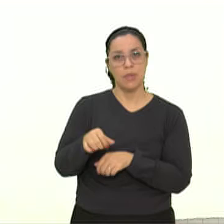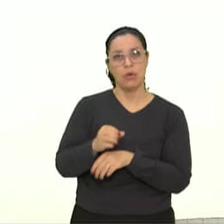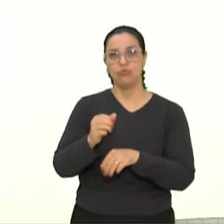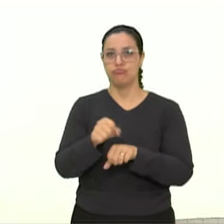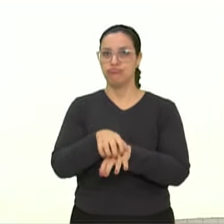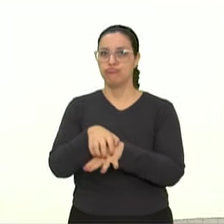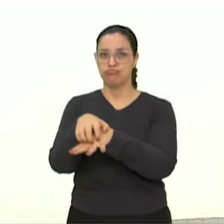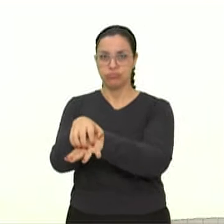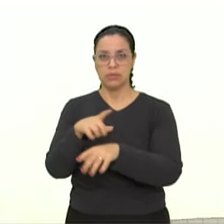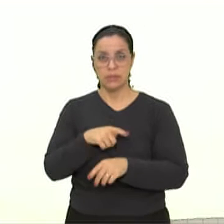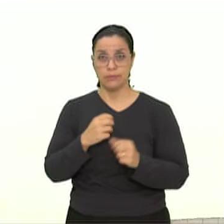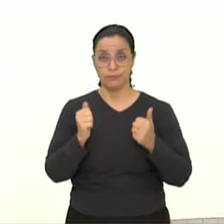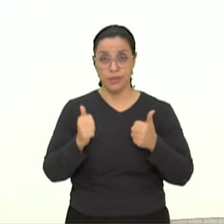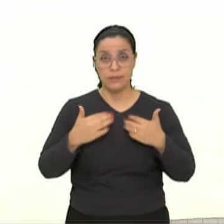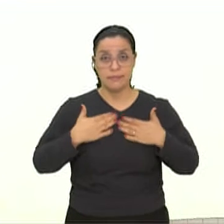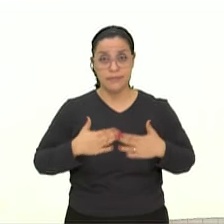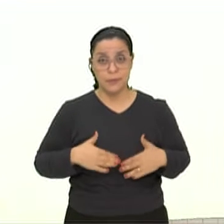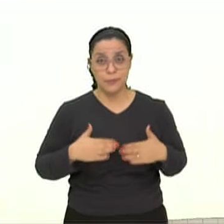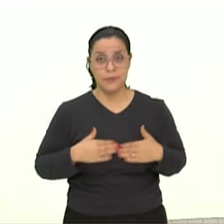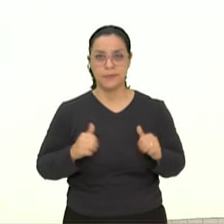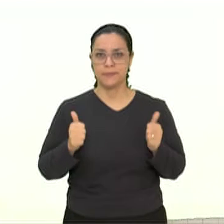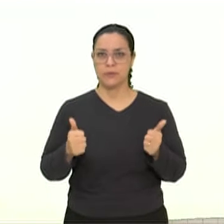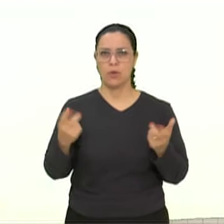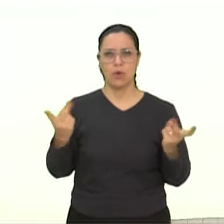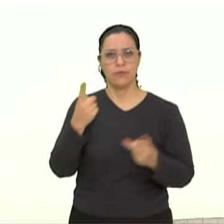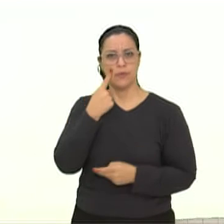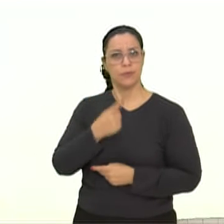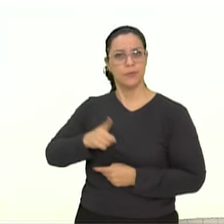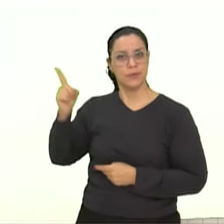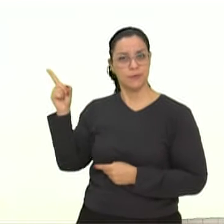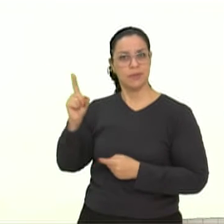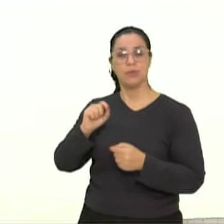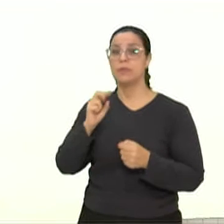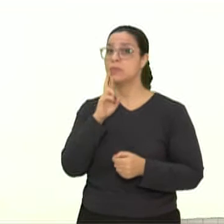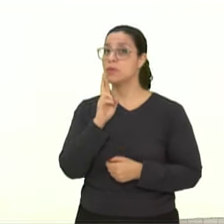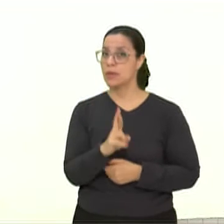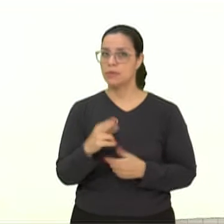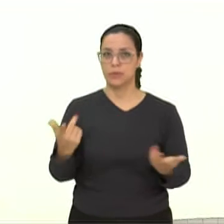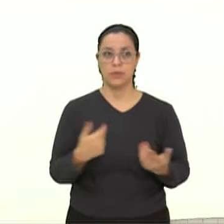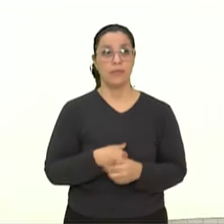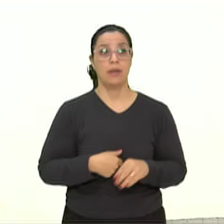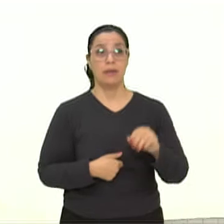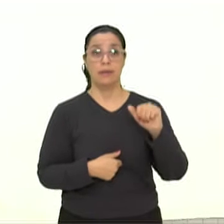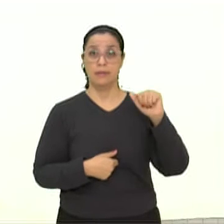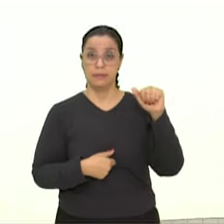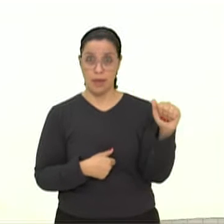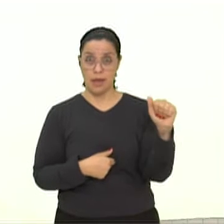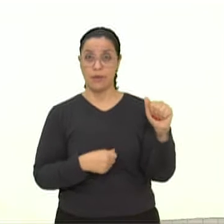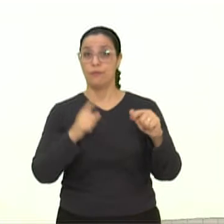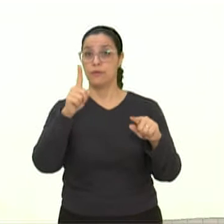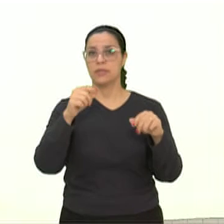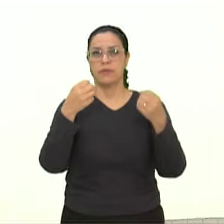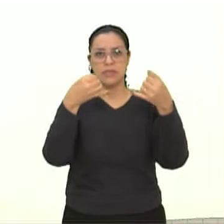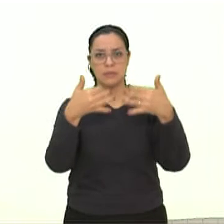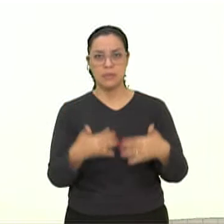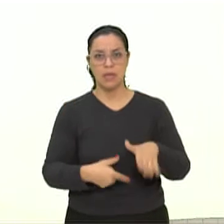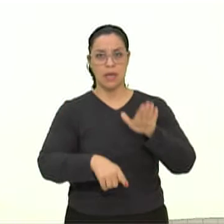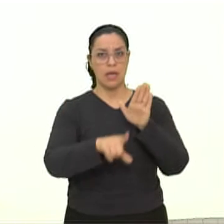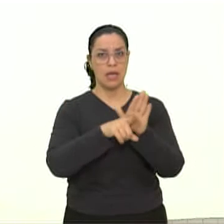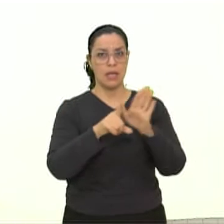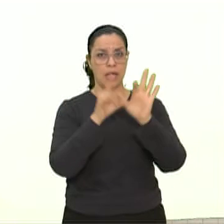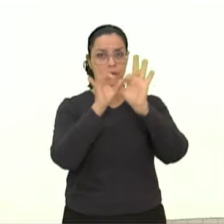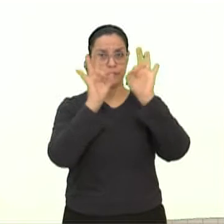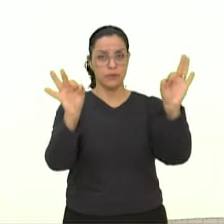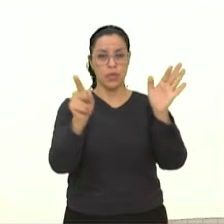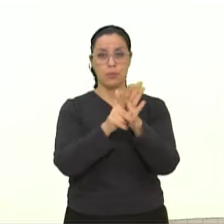Beleza? Tranquilo? Vamos ao comando do exercício. Diz lá o seguinte, escreva a lei de formação da função